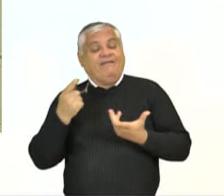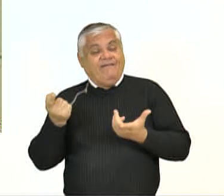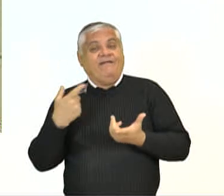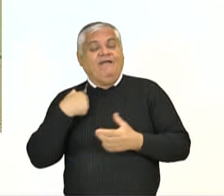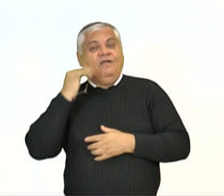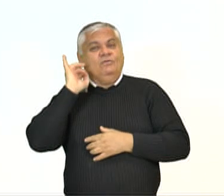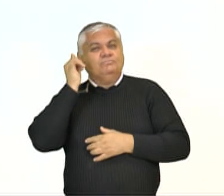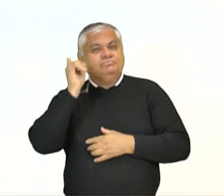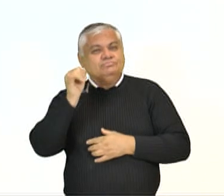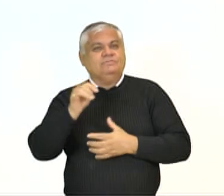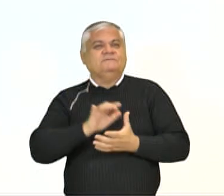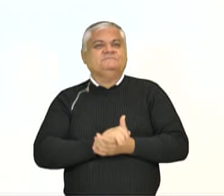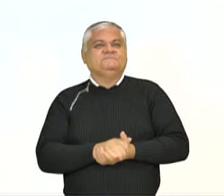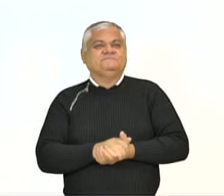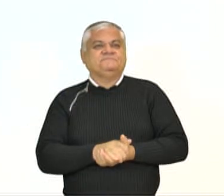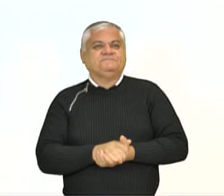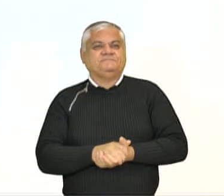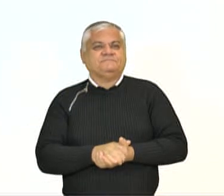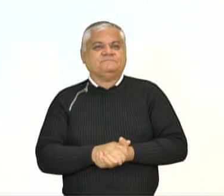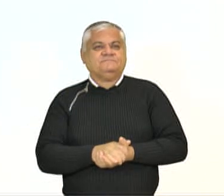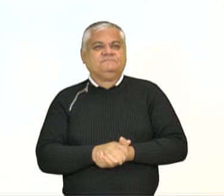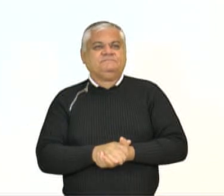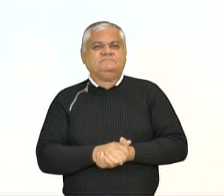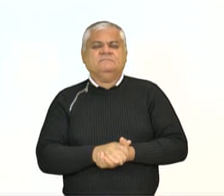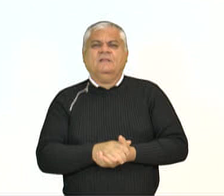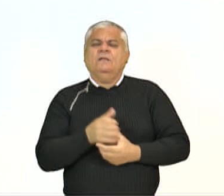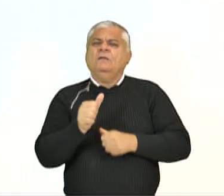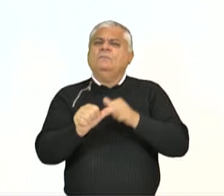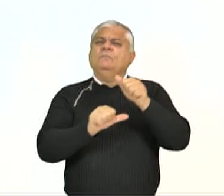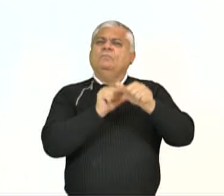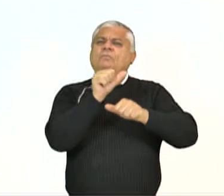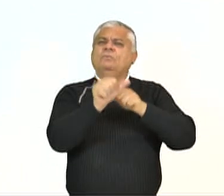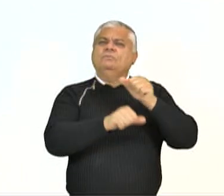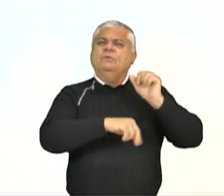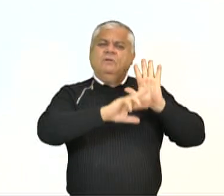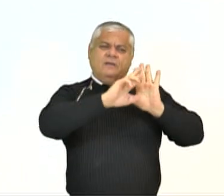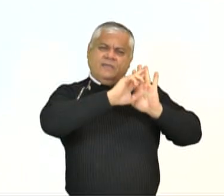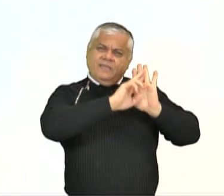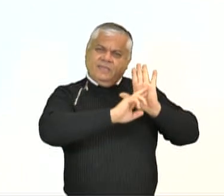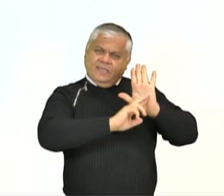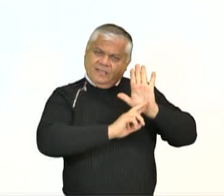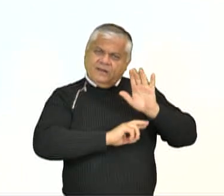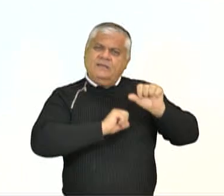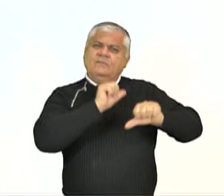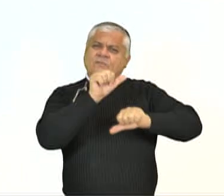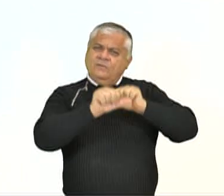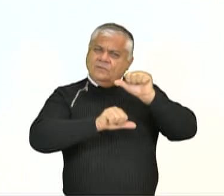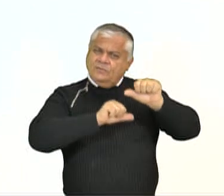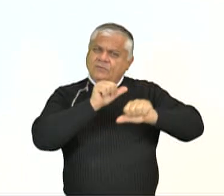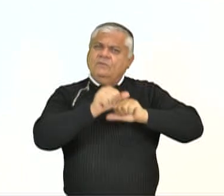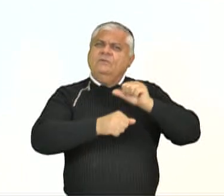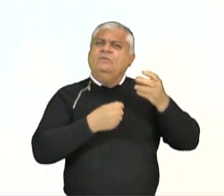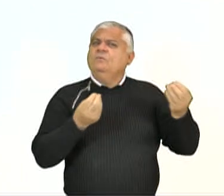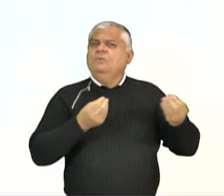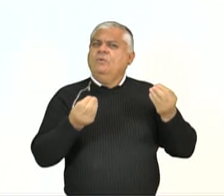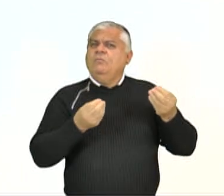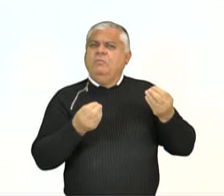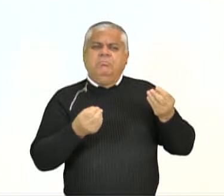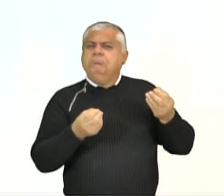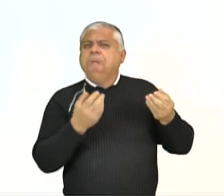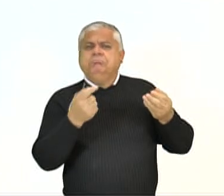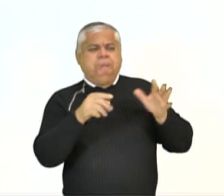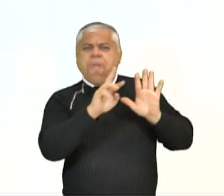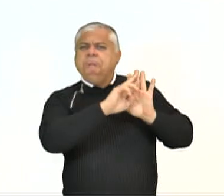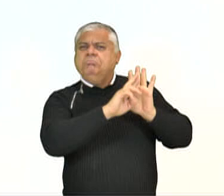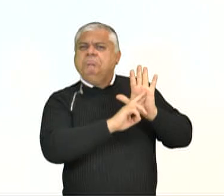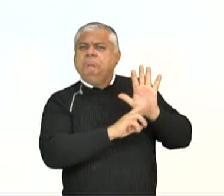surgimento do voleibol. E as mudanças na regra? Então a gente falou sobre algumas mudanças nas regras, a gente vai ver quais foram elas.